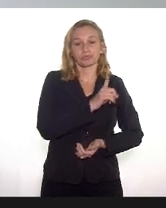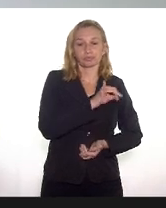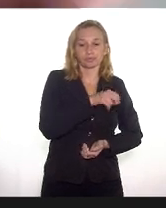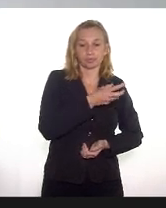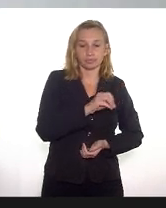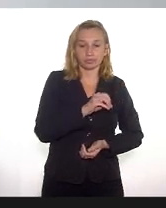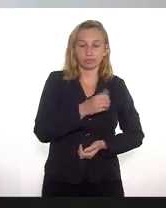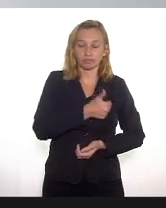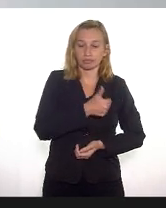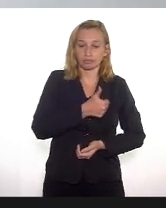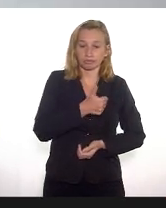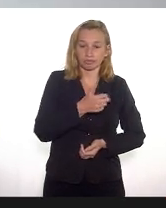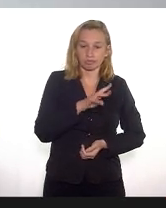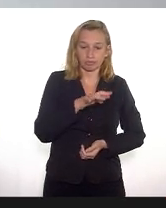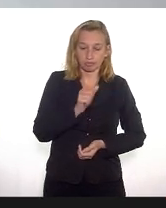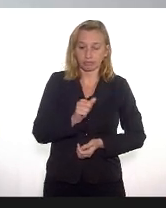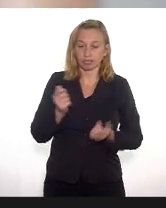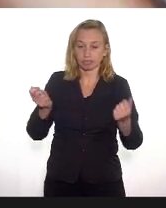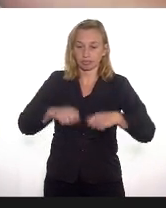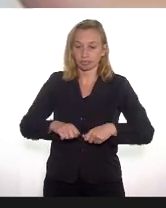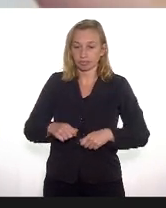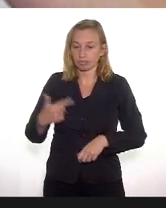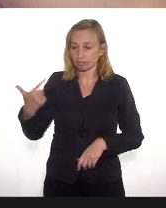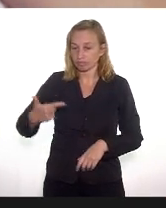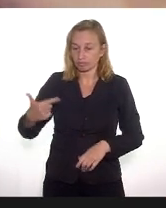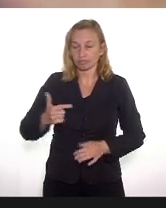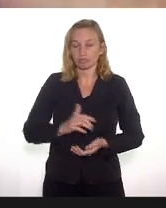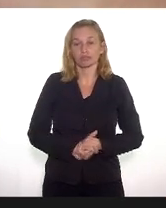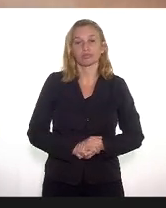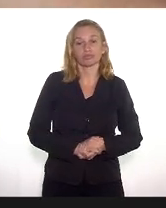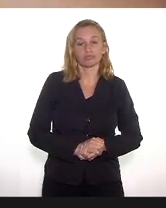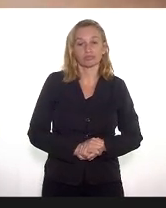primeiro regime e a possibilidade de adesão ao segundo.